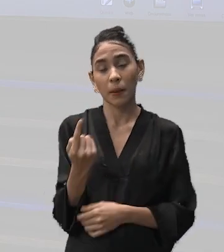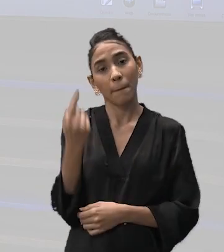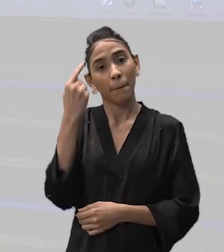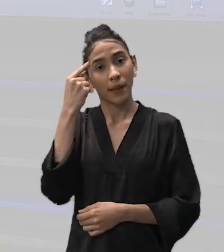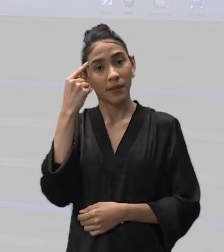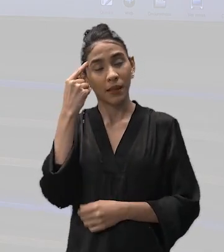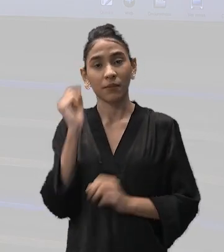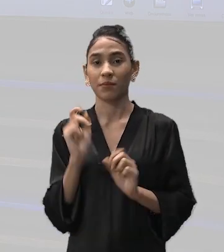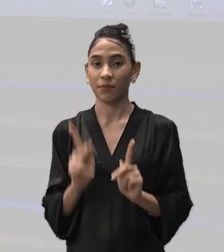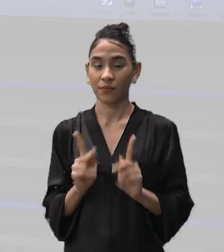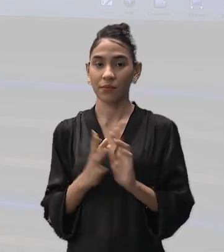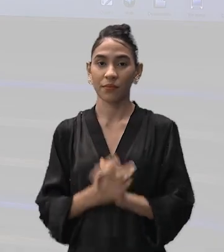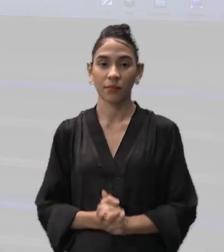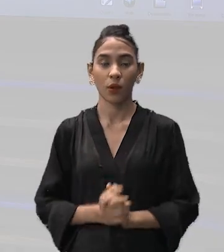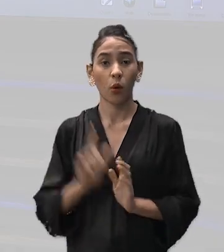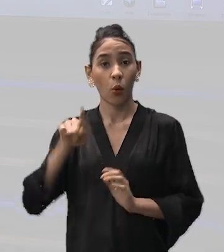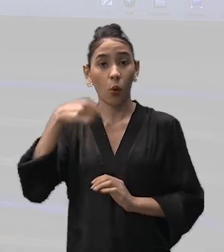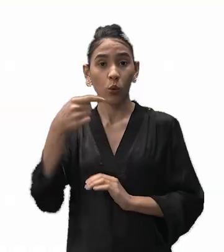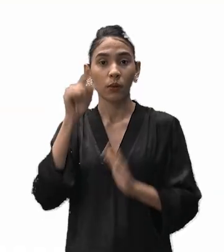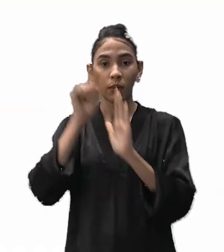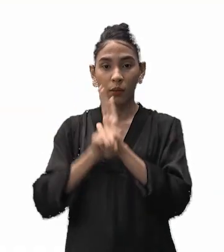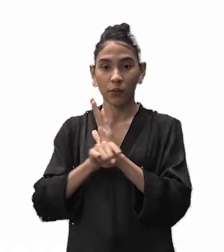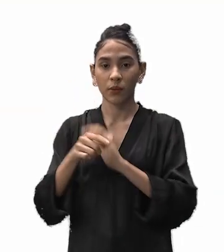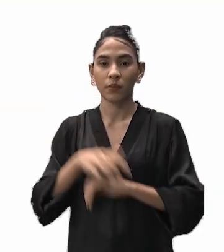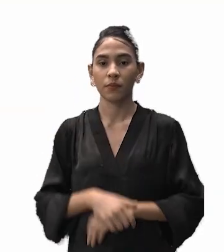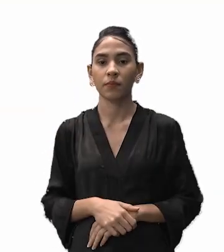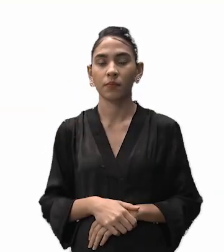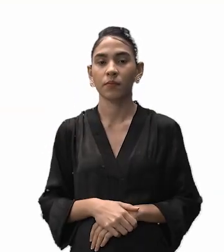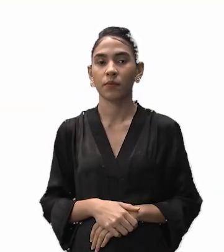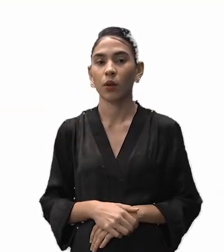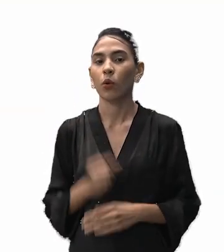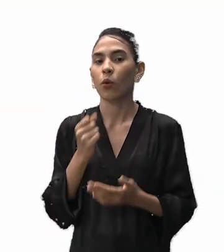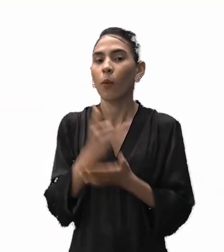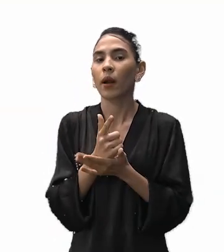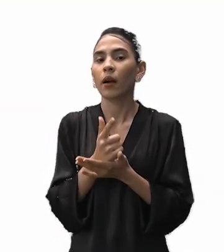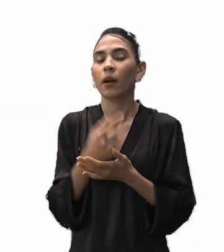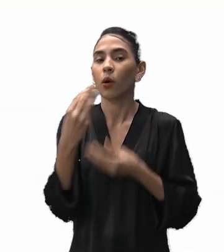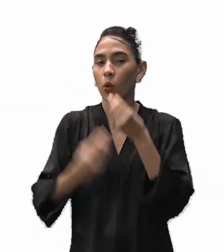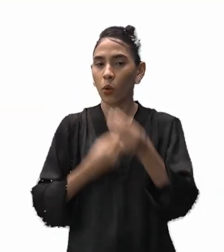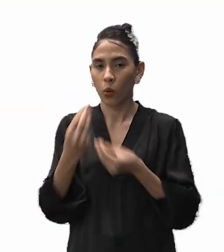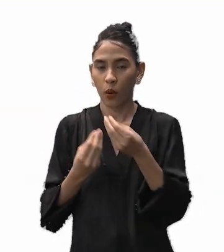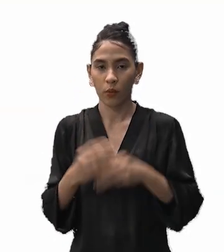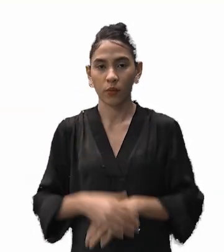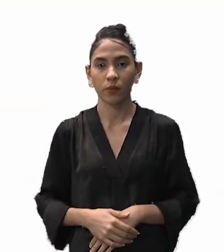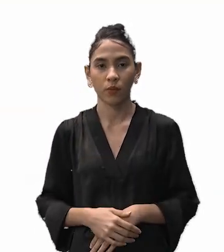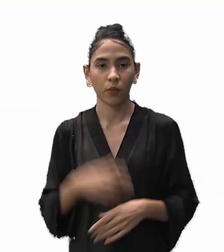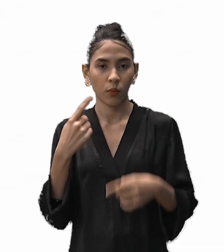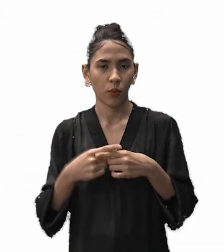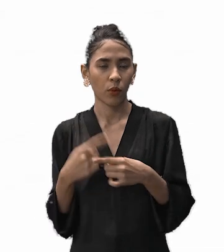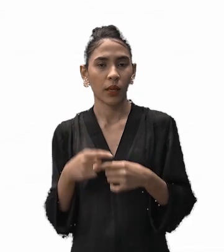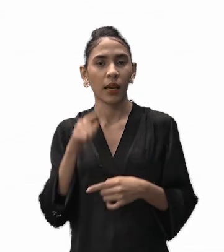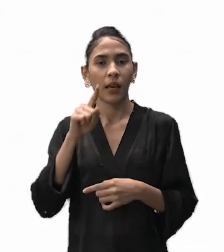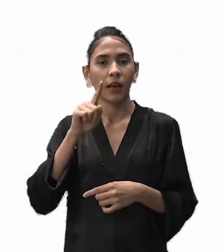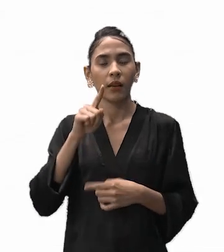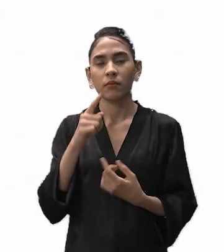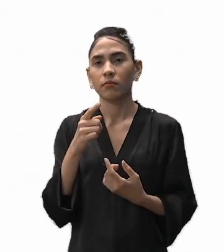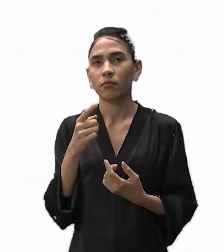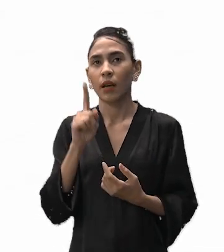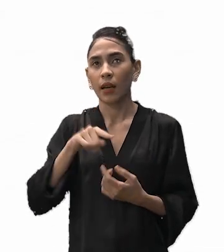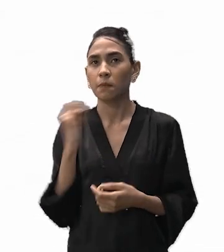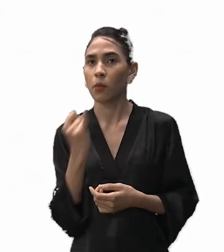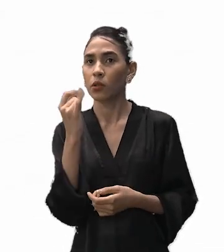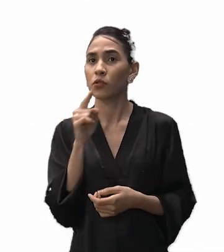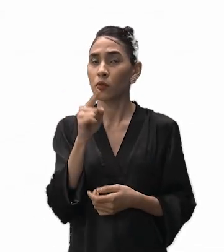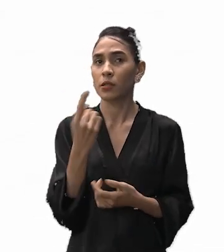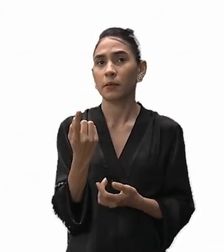sobre isso, tá bom? A próxima pergunta é: como comprar? Por que é importante você verificar